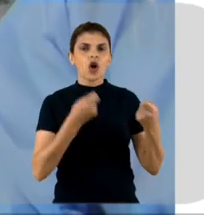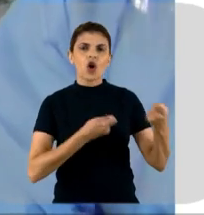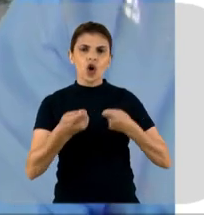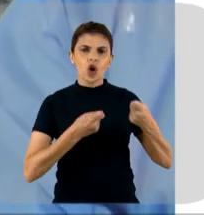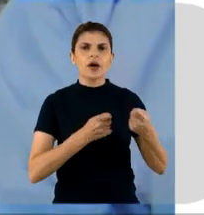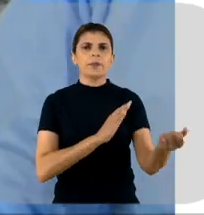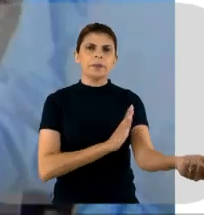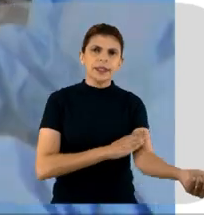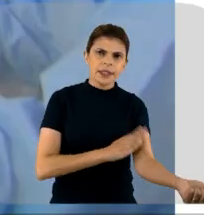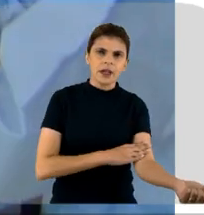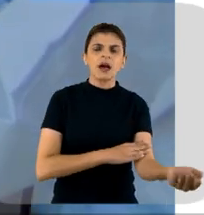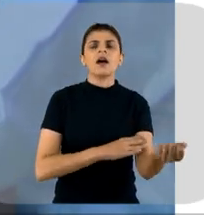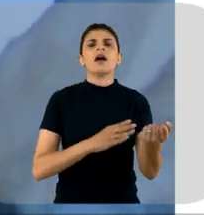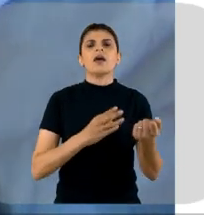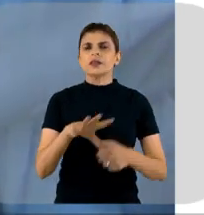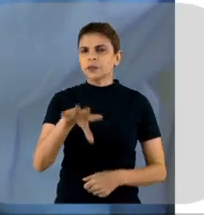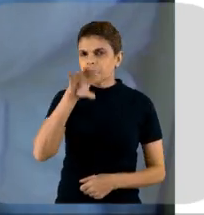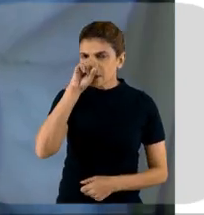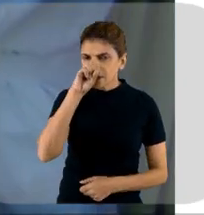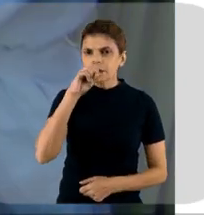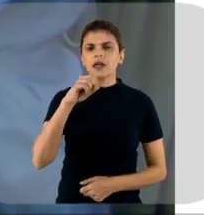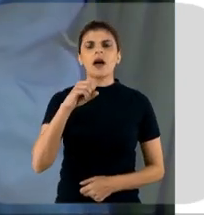mantido monitorizado durante todo o tempo.